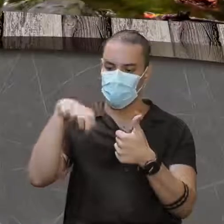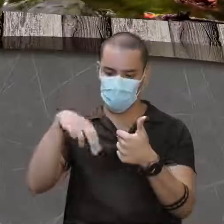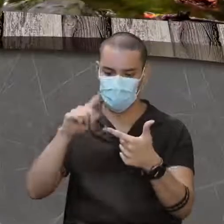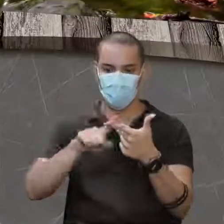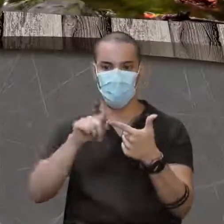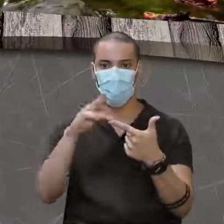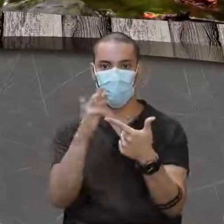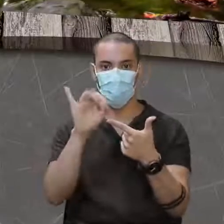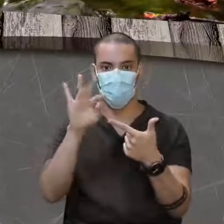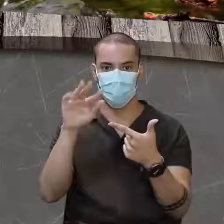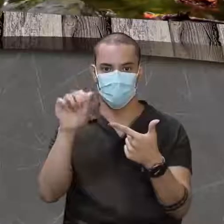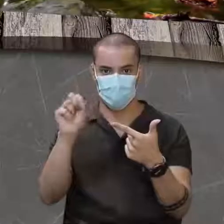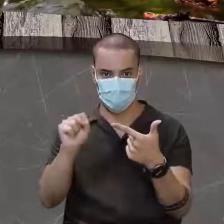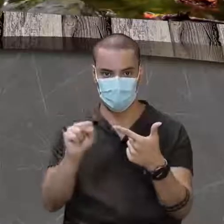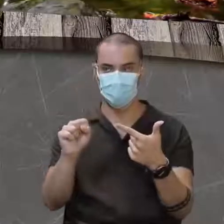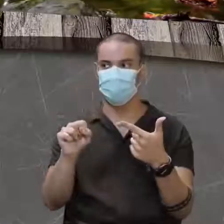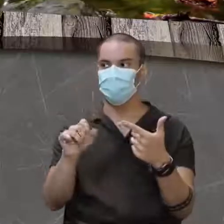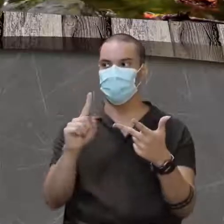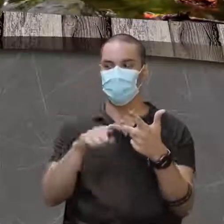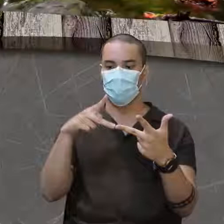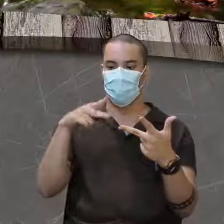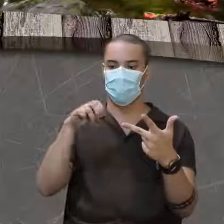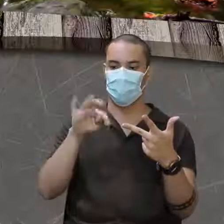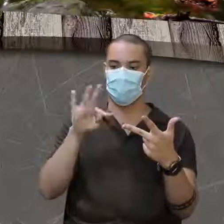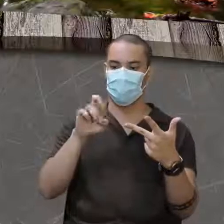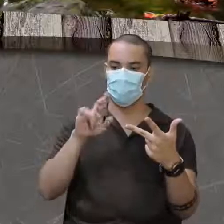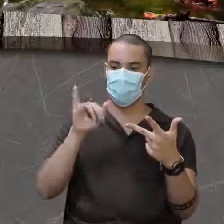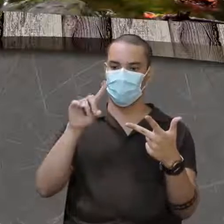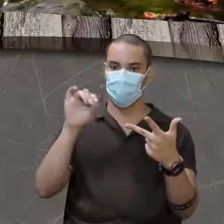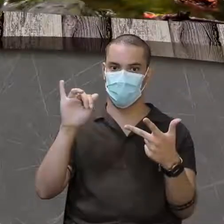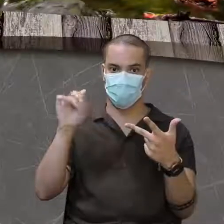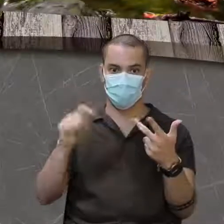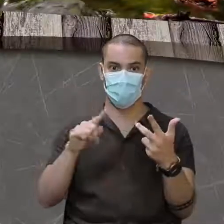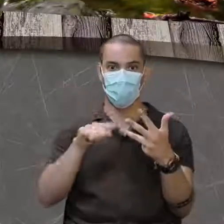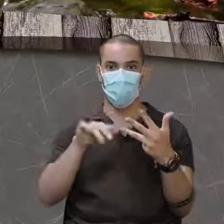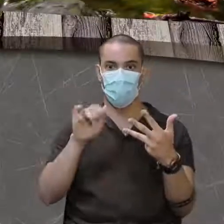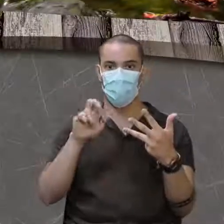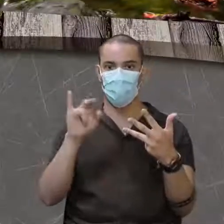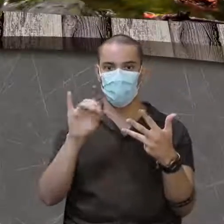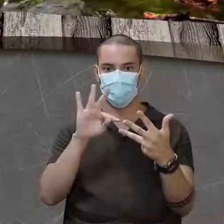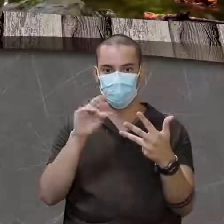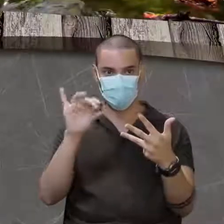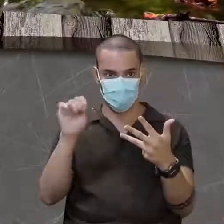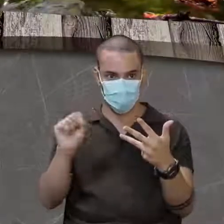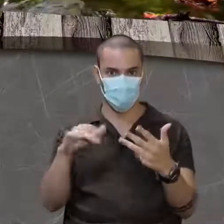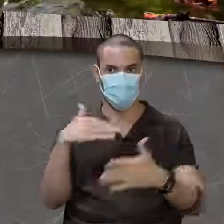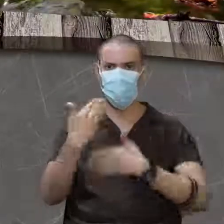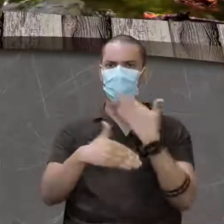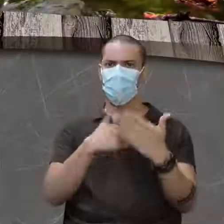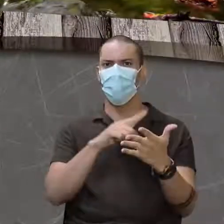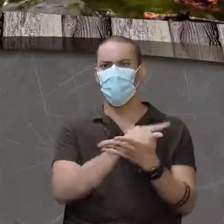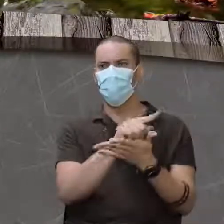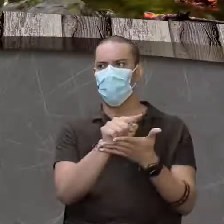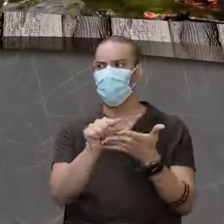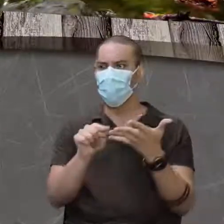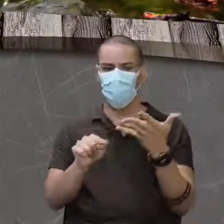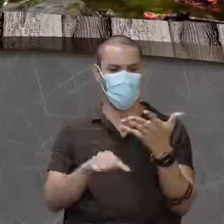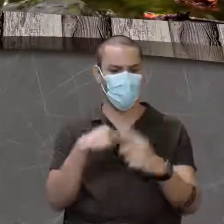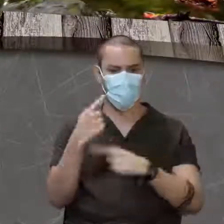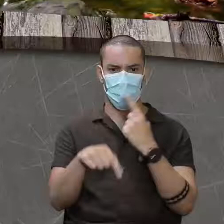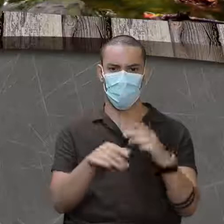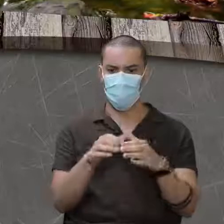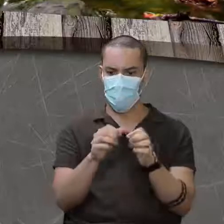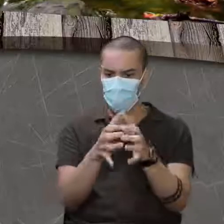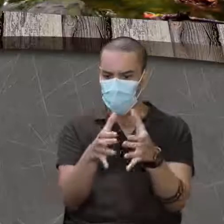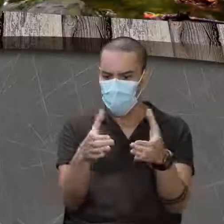as briófitas, vem as pteridófitas, vem os arbustos, as angiospermas, e aí a comunidade